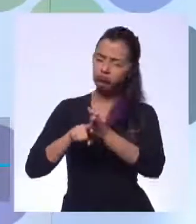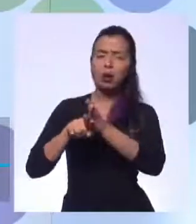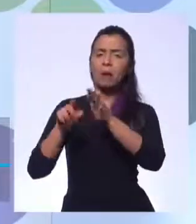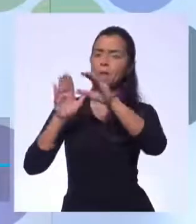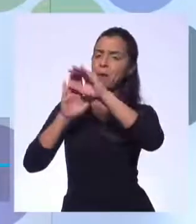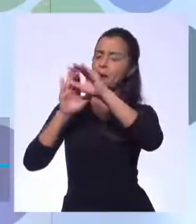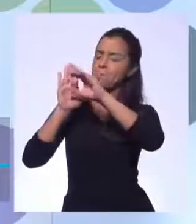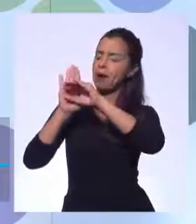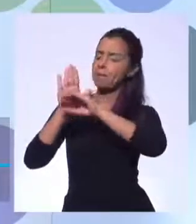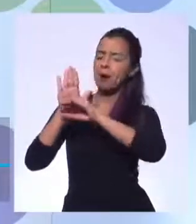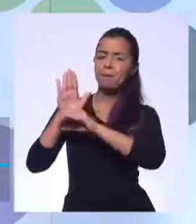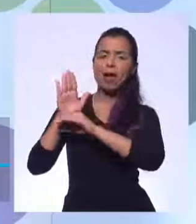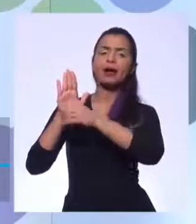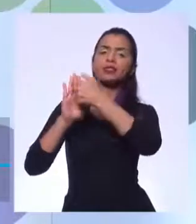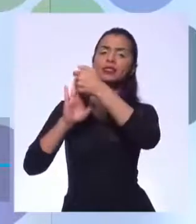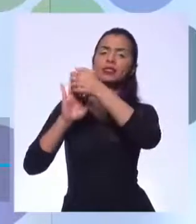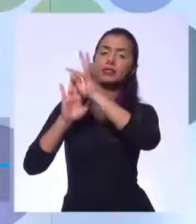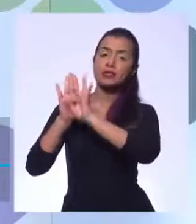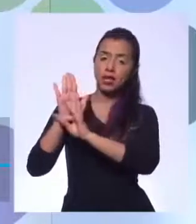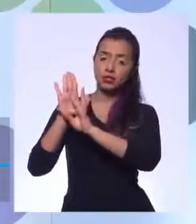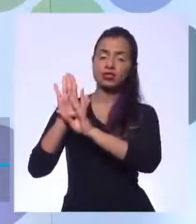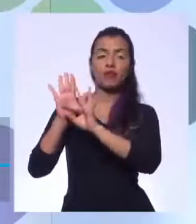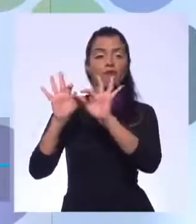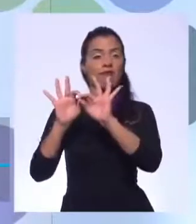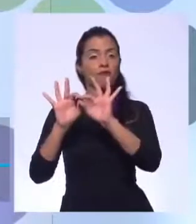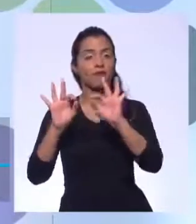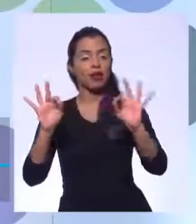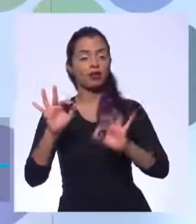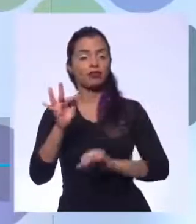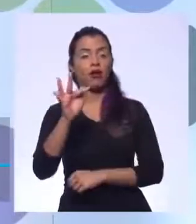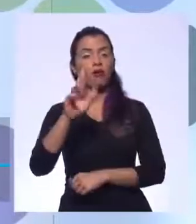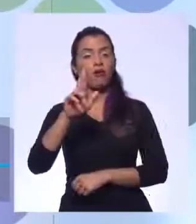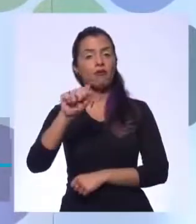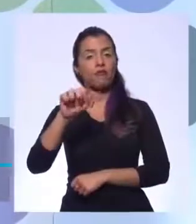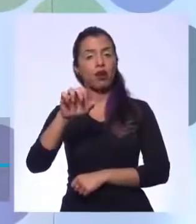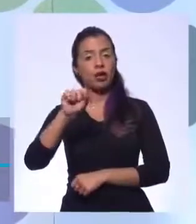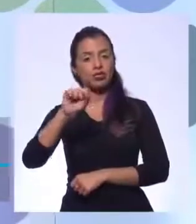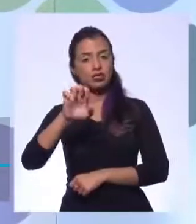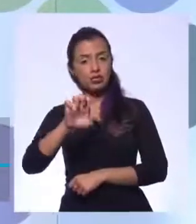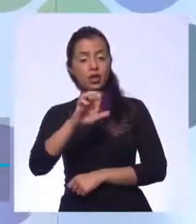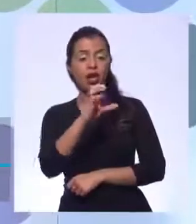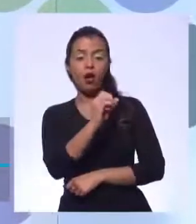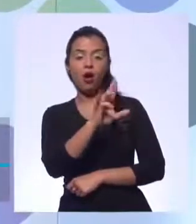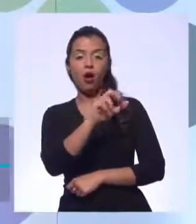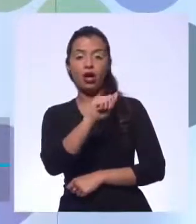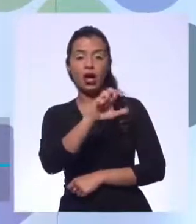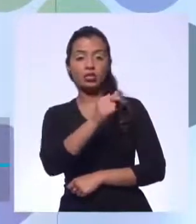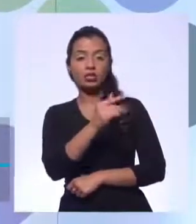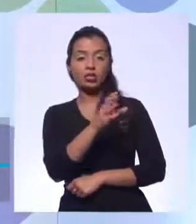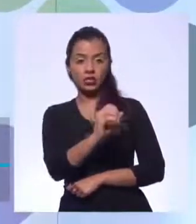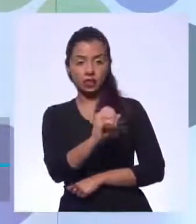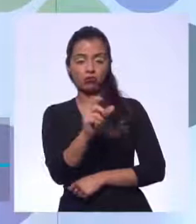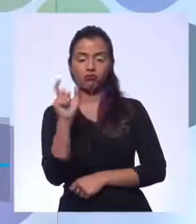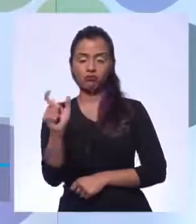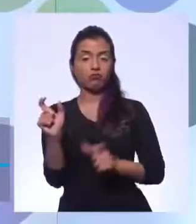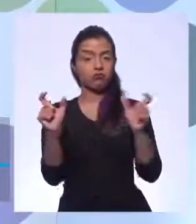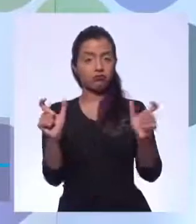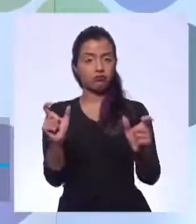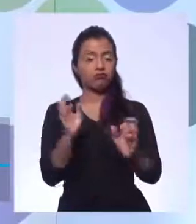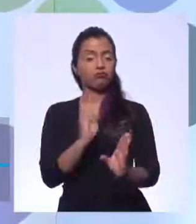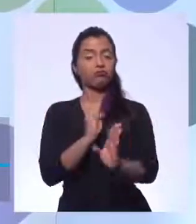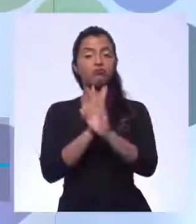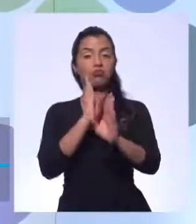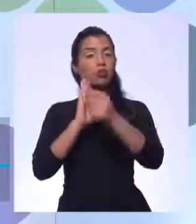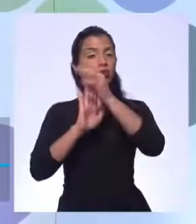dentro daquele texto frase, oração e período, já entrando ali na proposta da situação de